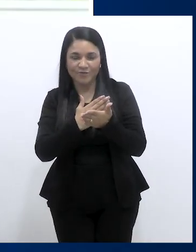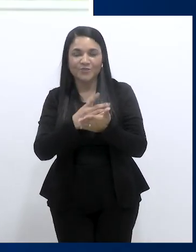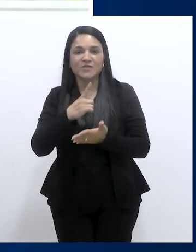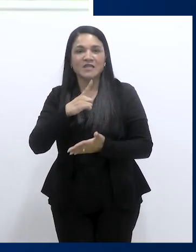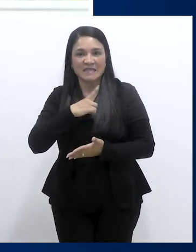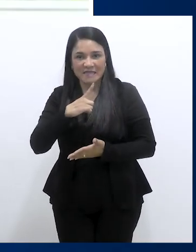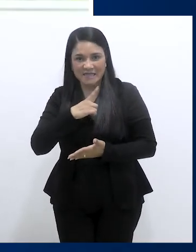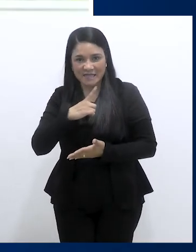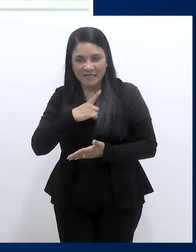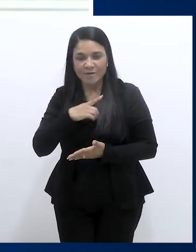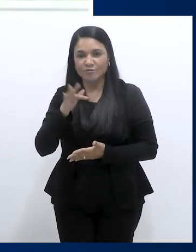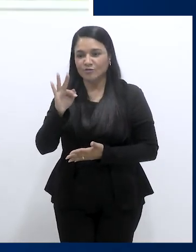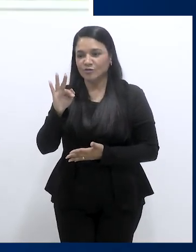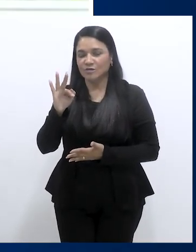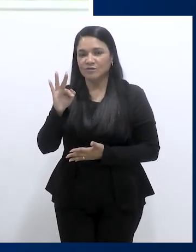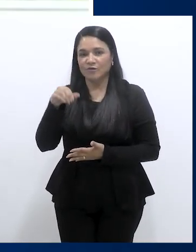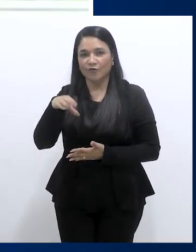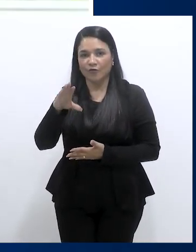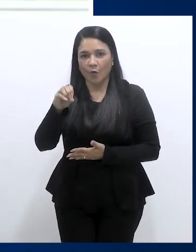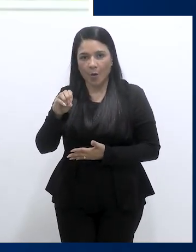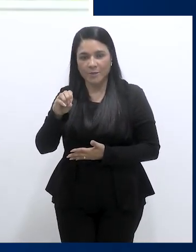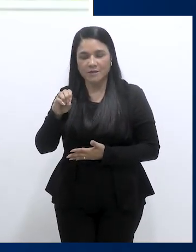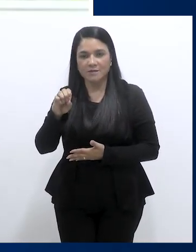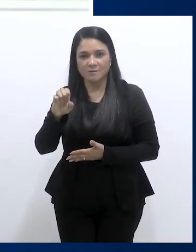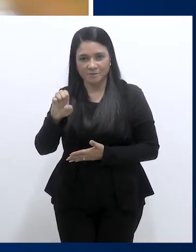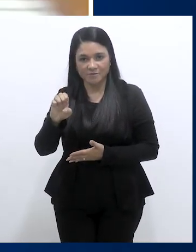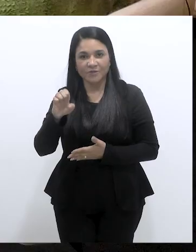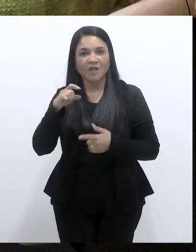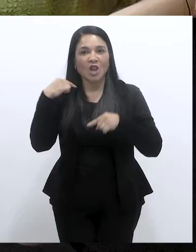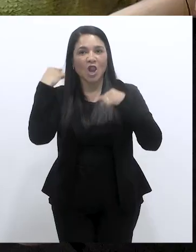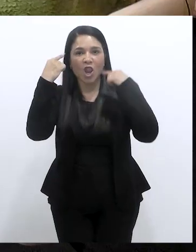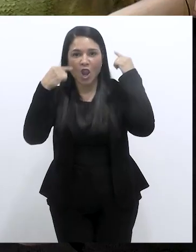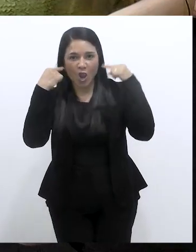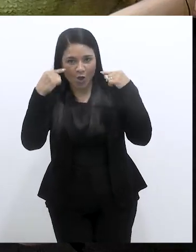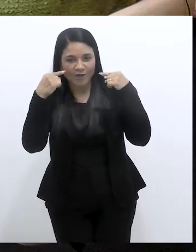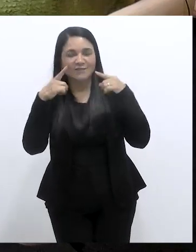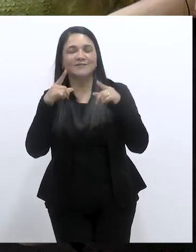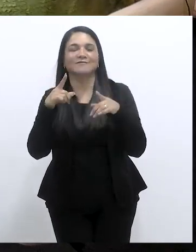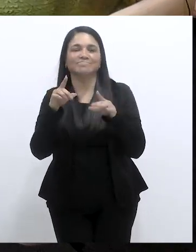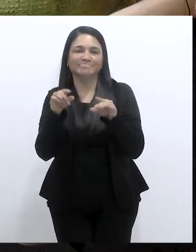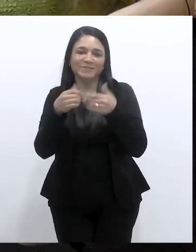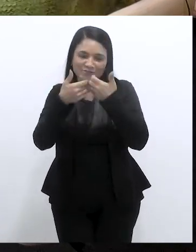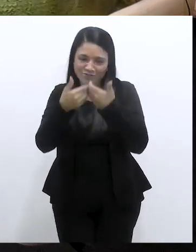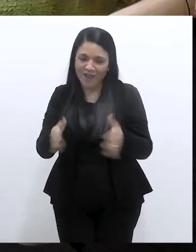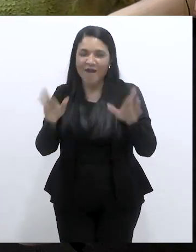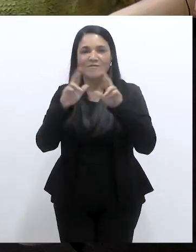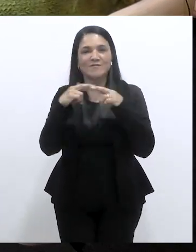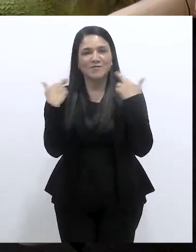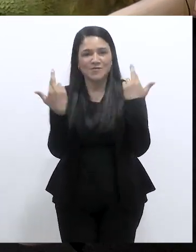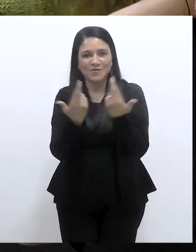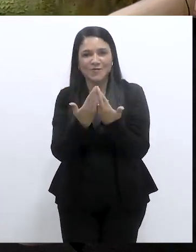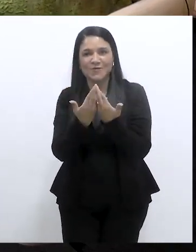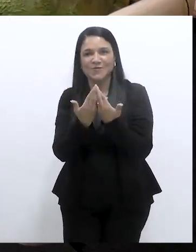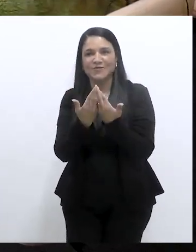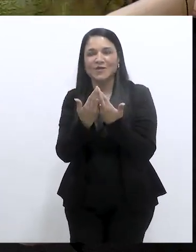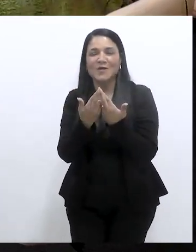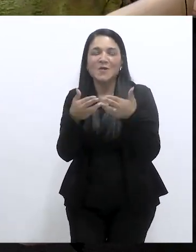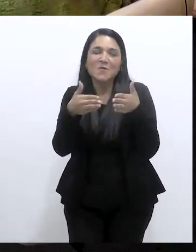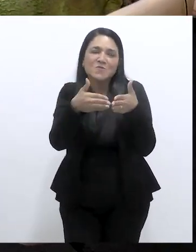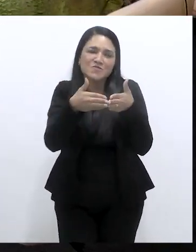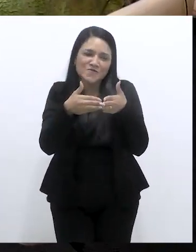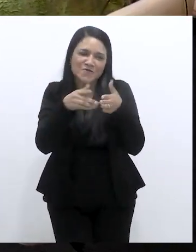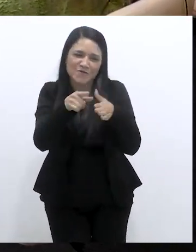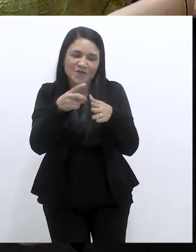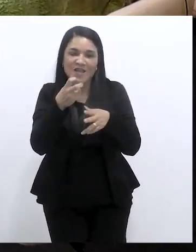o Temos Fome, Somos Loucas. E aí a gente abre a nossa reunião, né? Por favor,